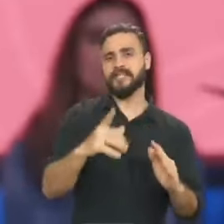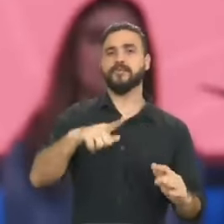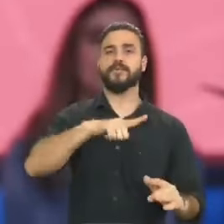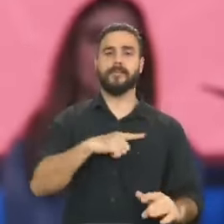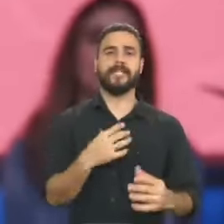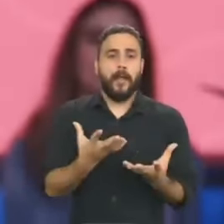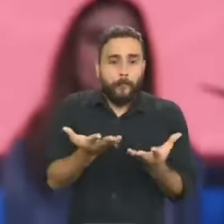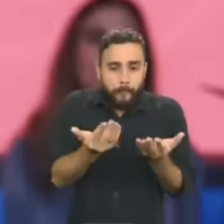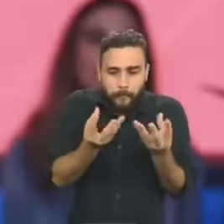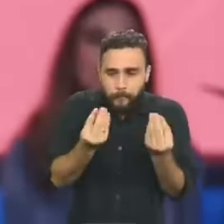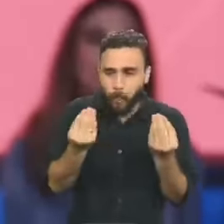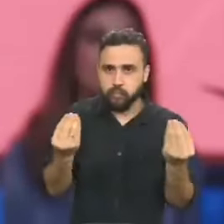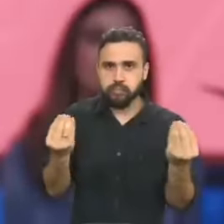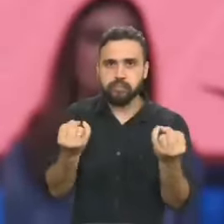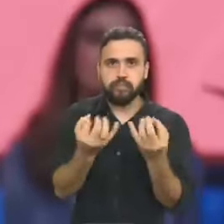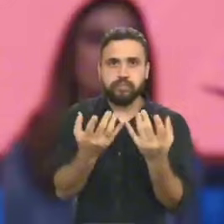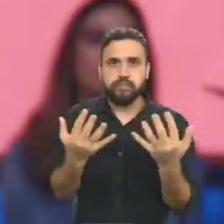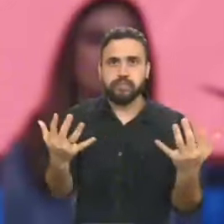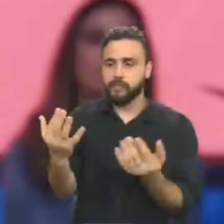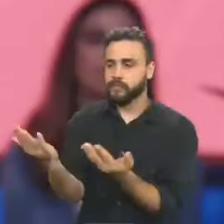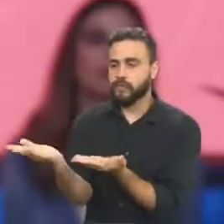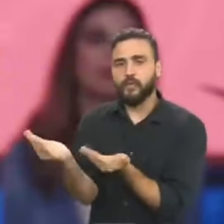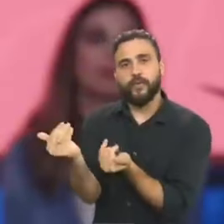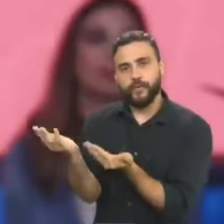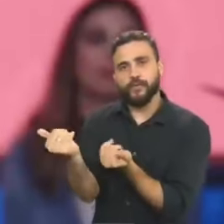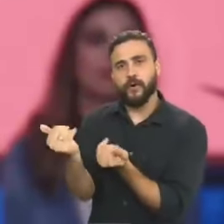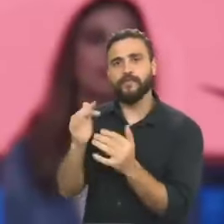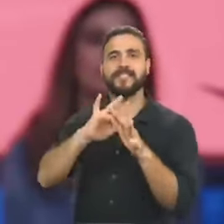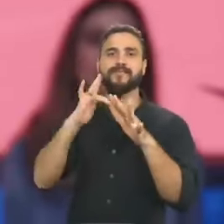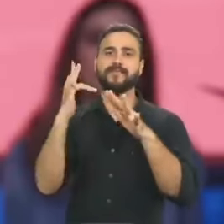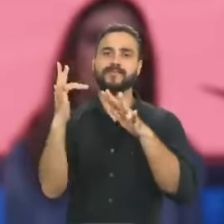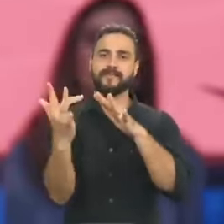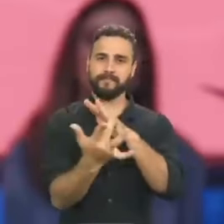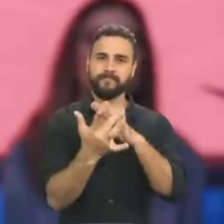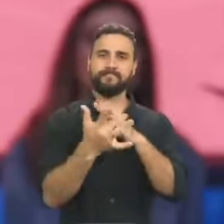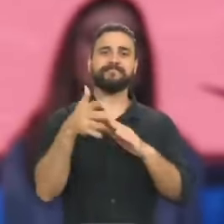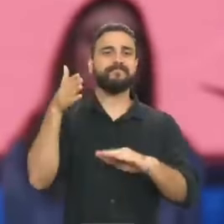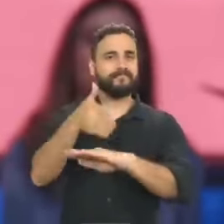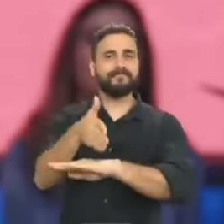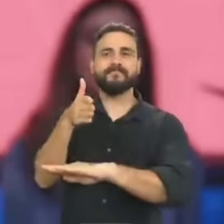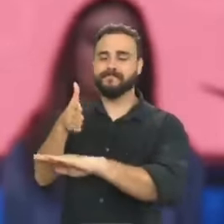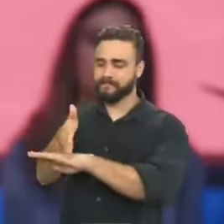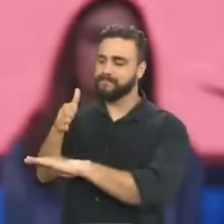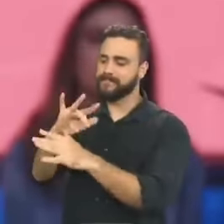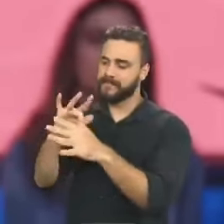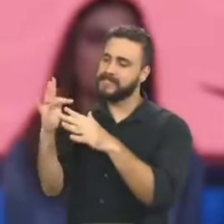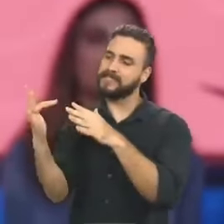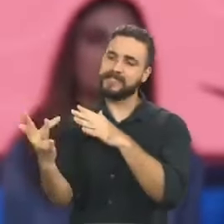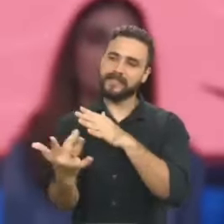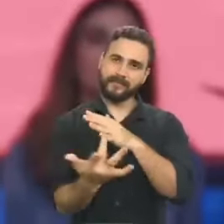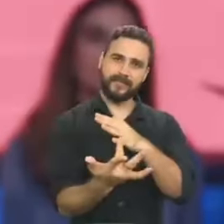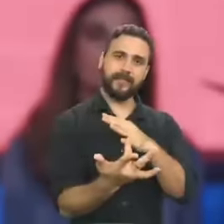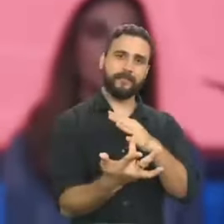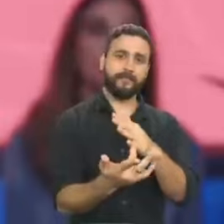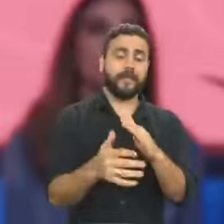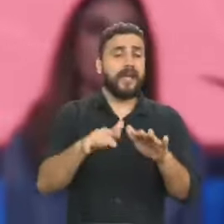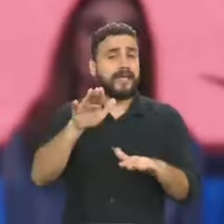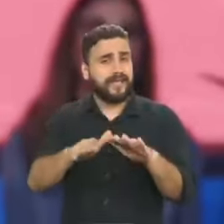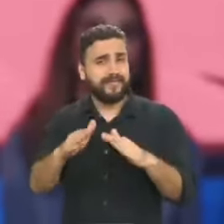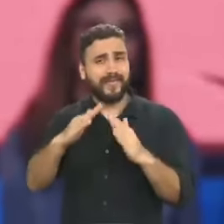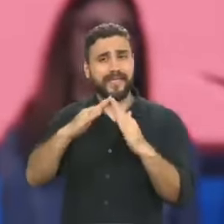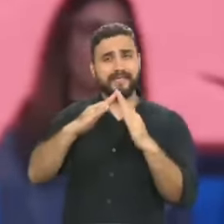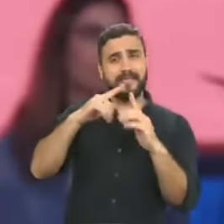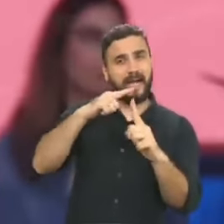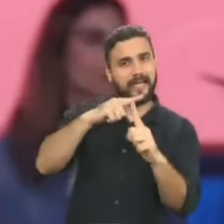de jovens que estão nas redes sociais. E a gente, às vezes, a igreja fica um pouco à margem de